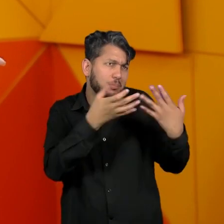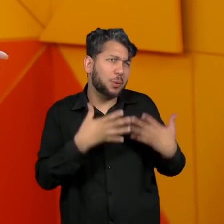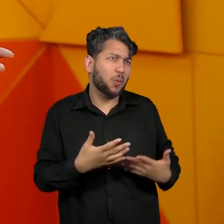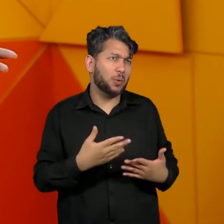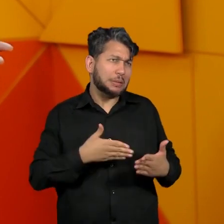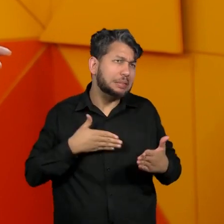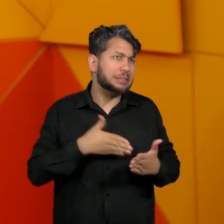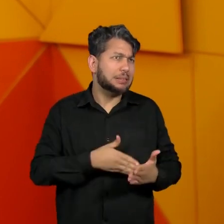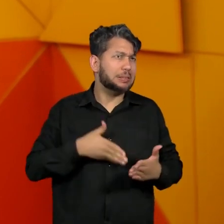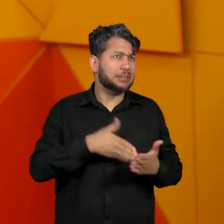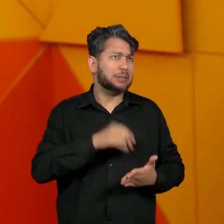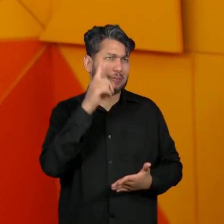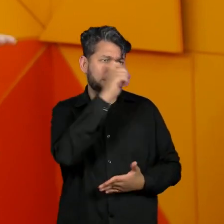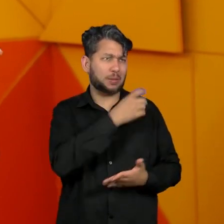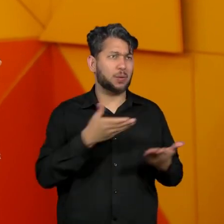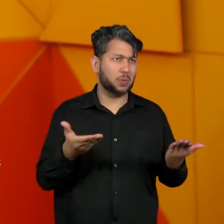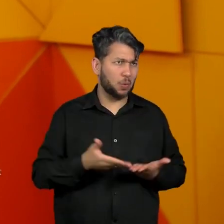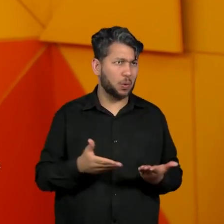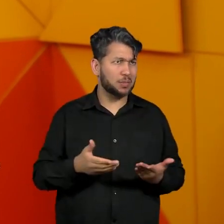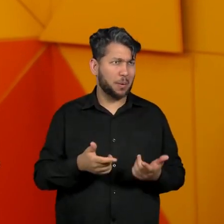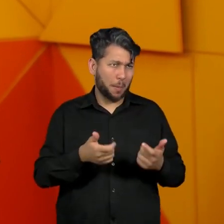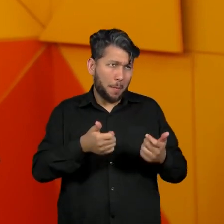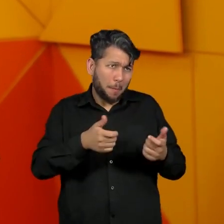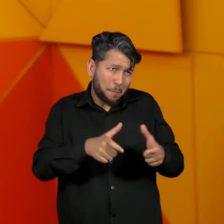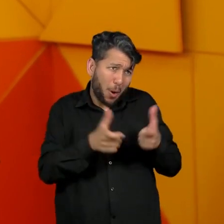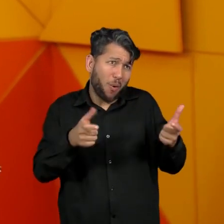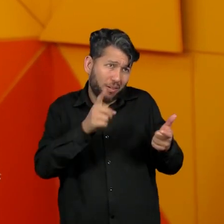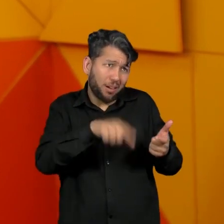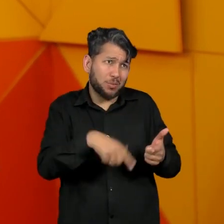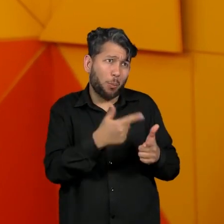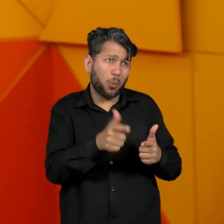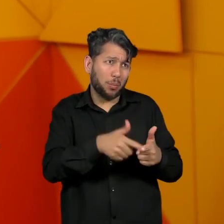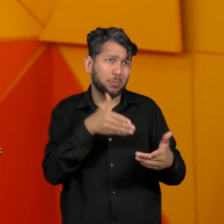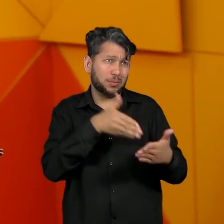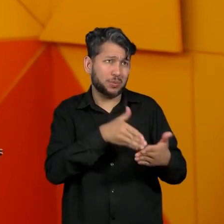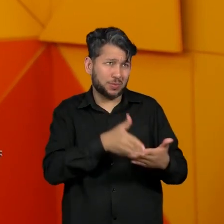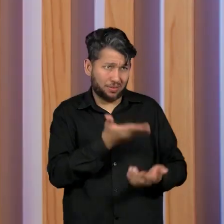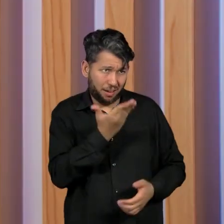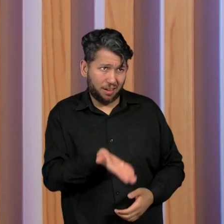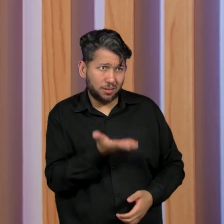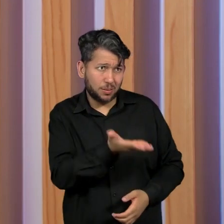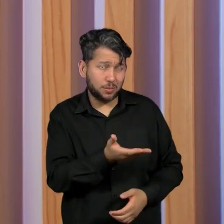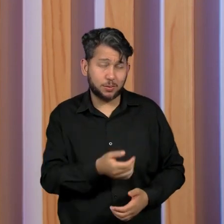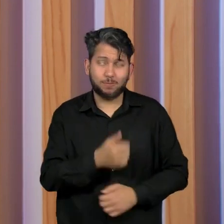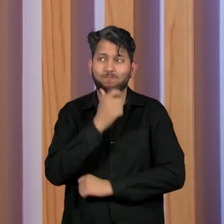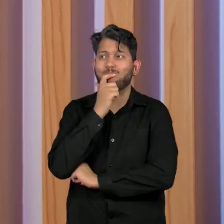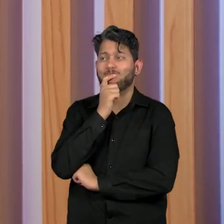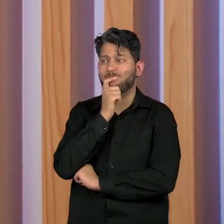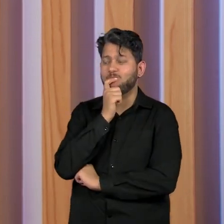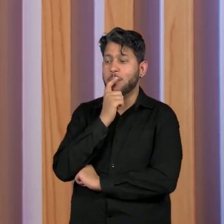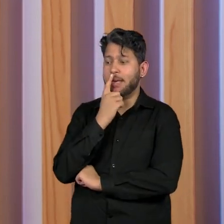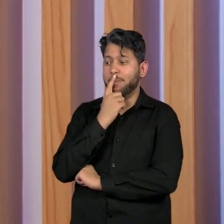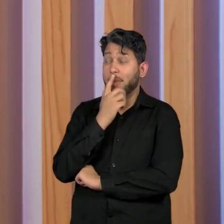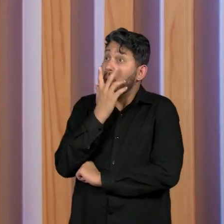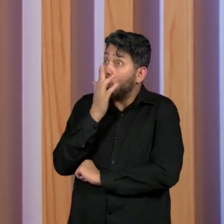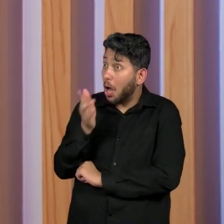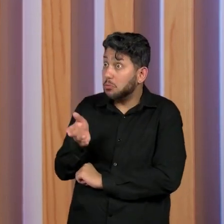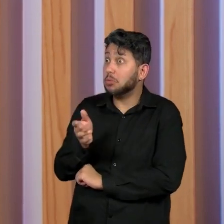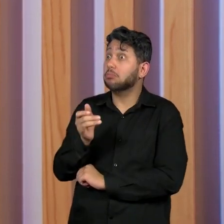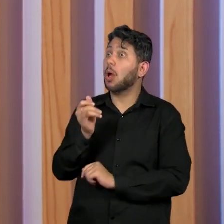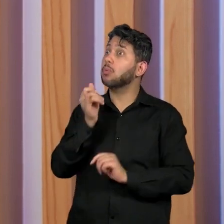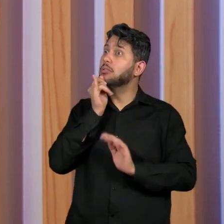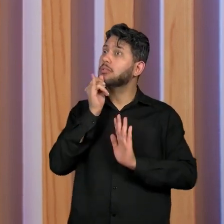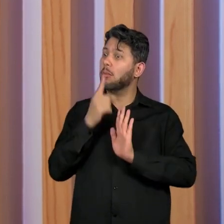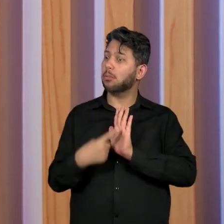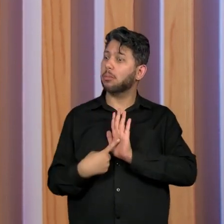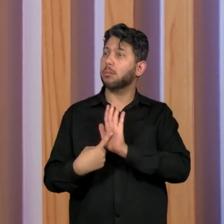maiores dificuldades hoje enfrentadas pelas cooperativas de reciclagem? Eu acho que o exemplo é muito importante. Então, quando a